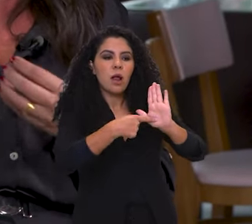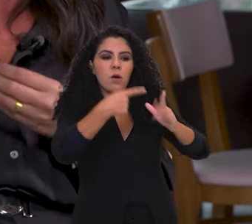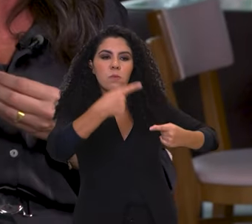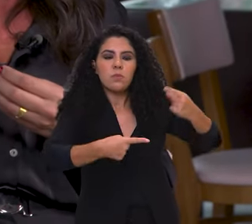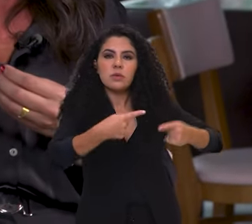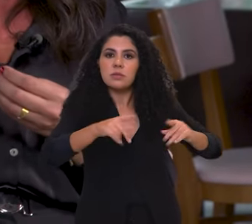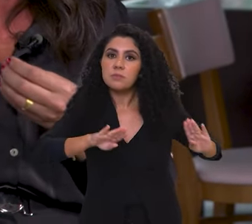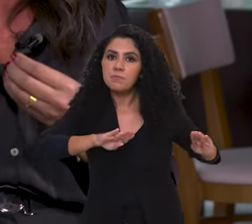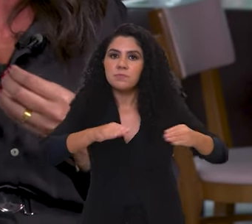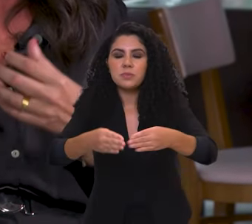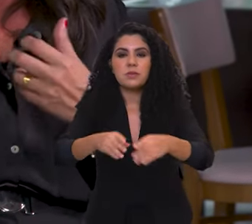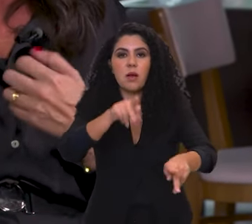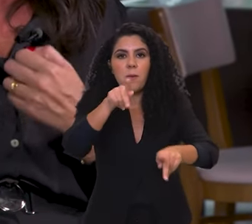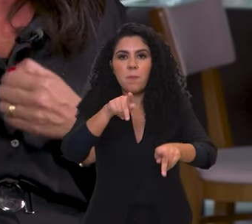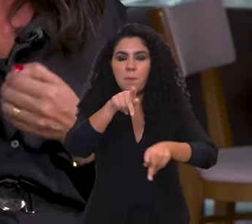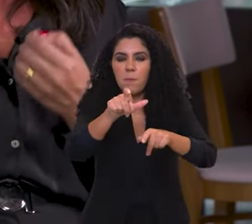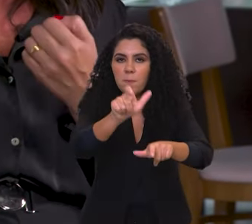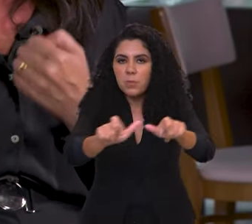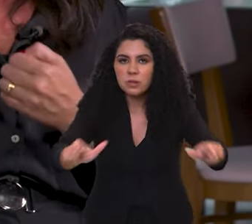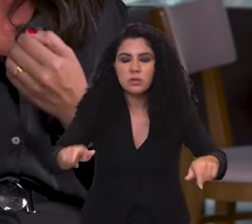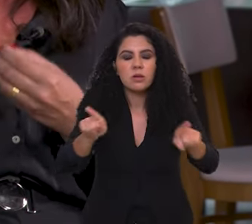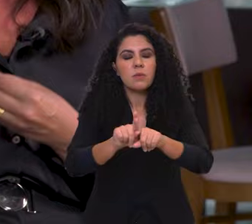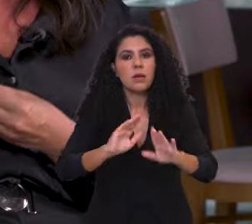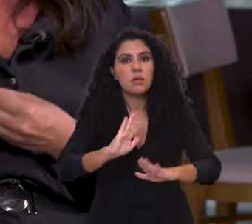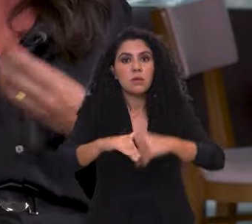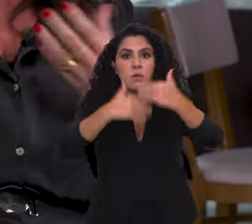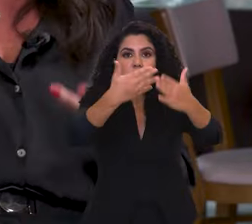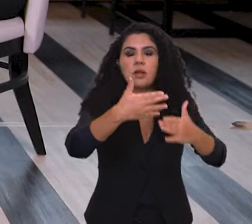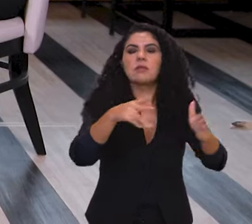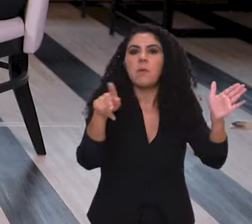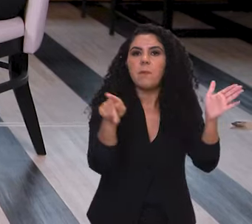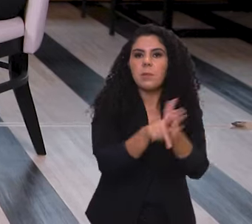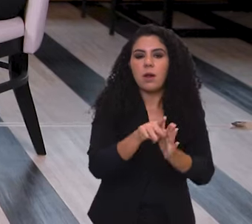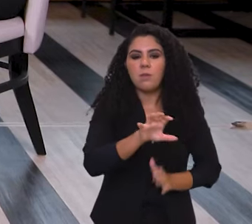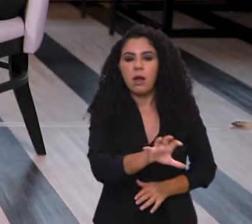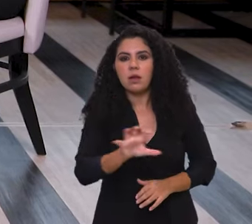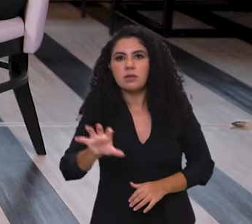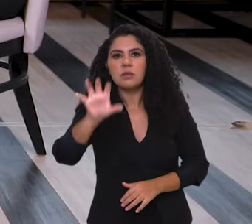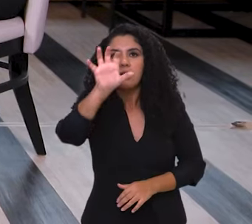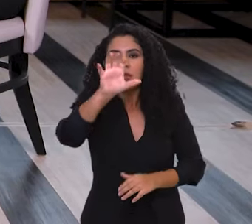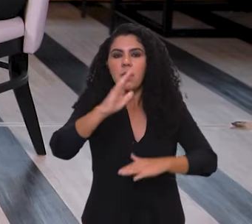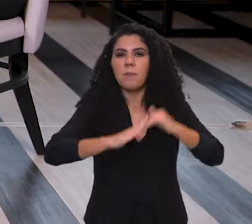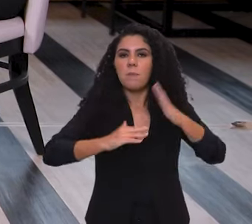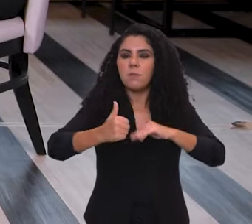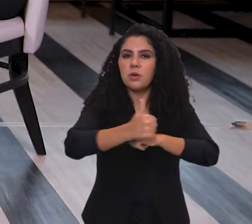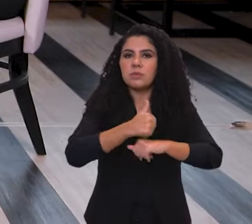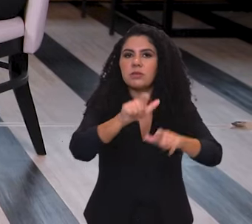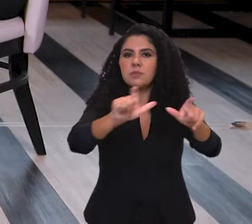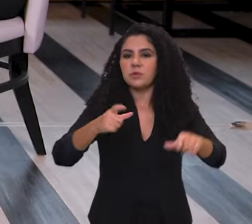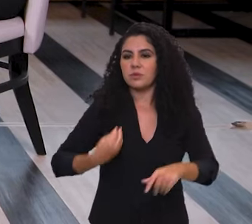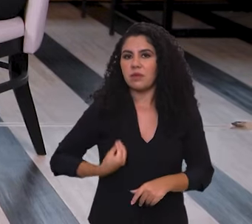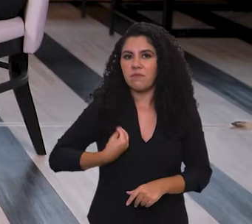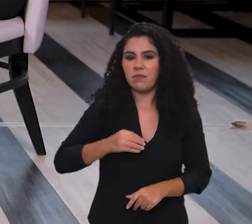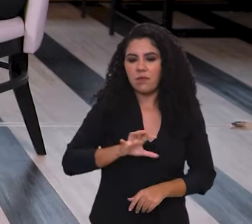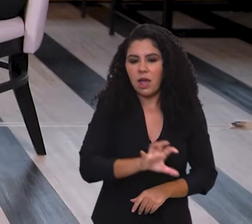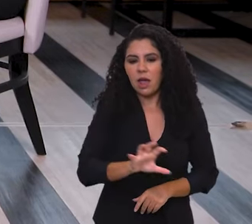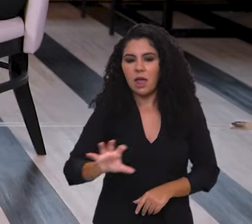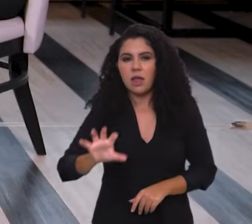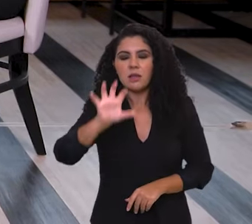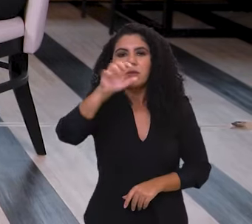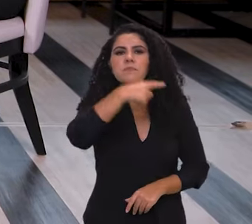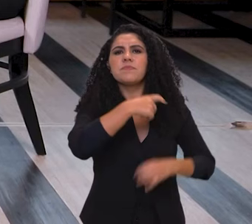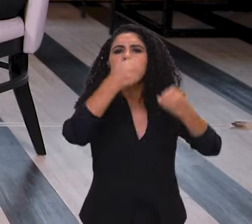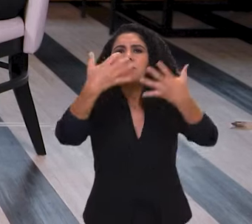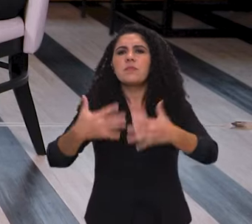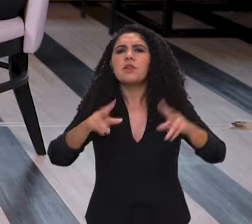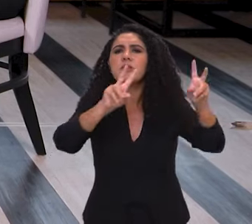pessoas e uma política visando o desenvolvimento pessoal e profissional daquelas pessoas que lá estão. E o que de mais novo traz esse novo decreto